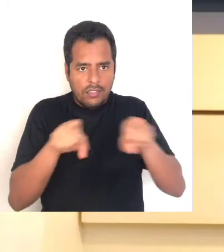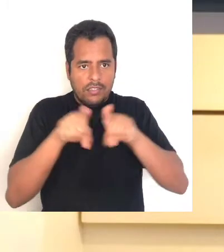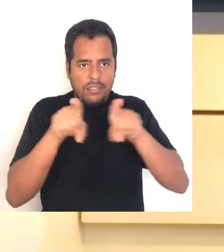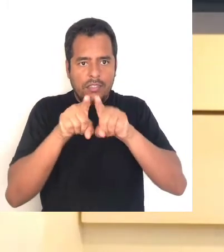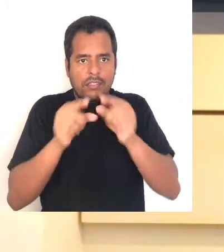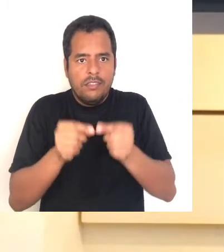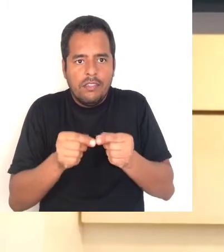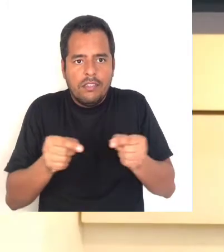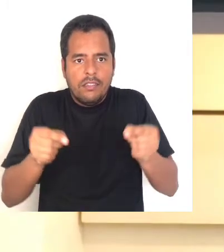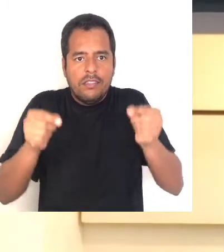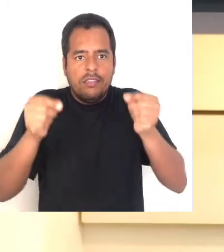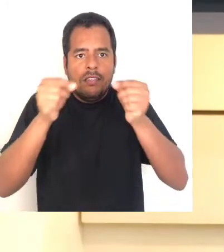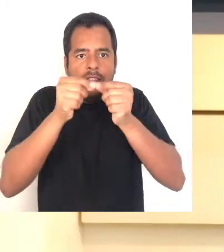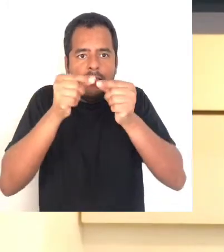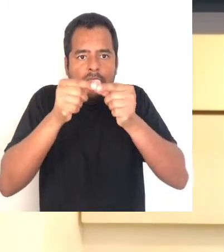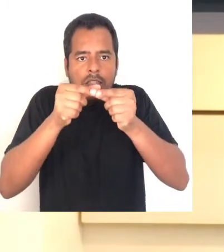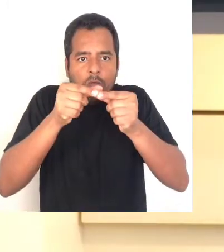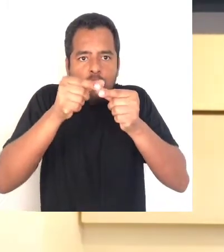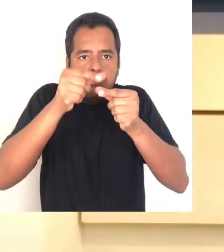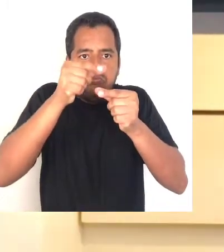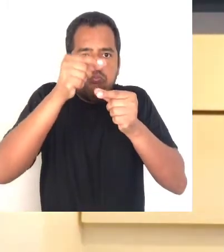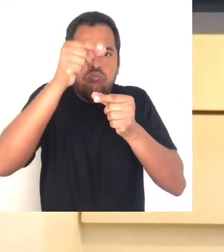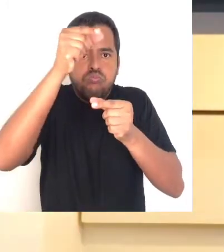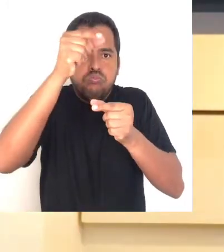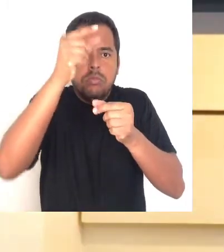de balão de fundo redondo.